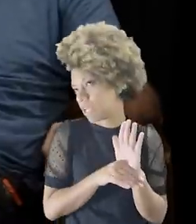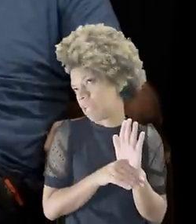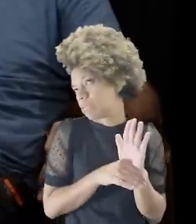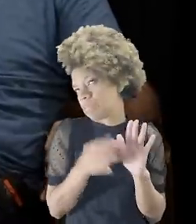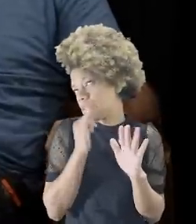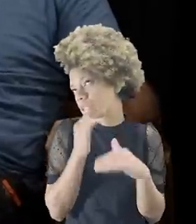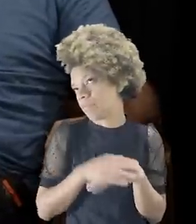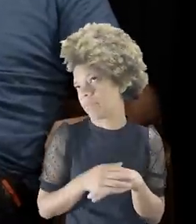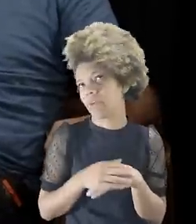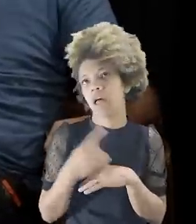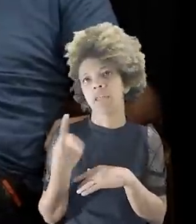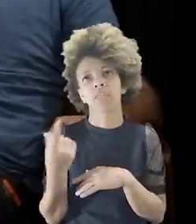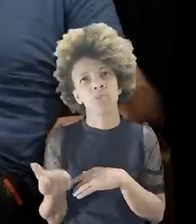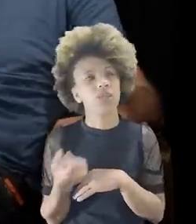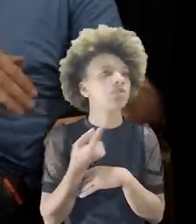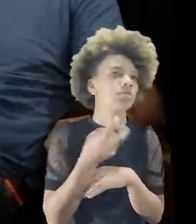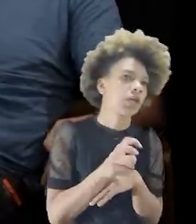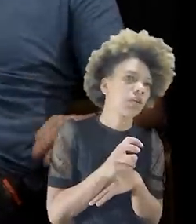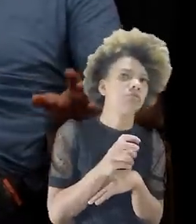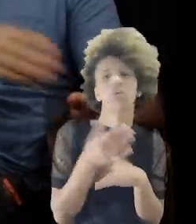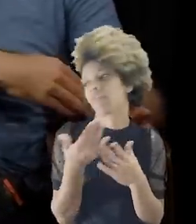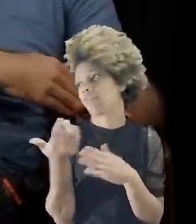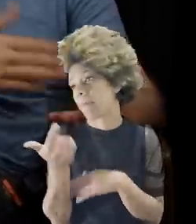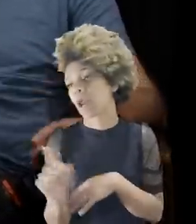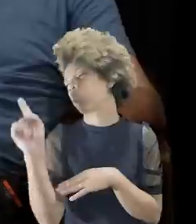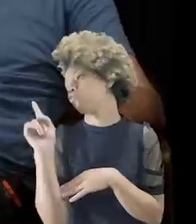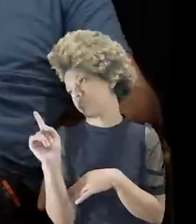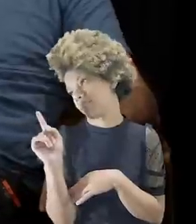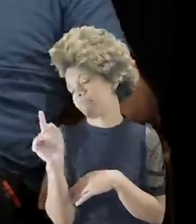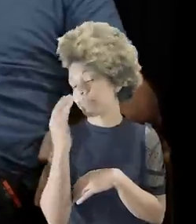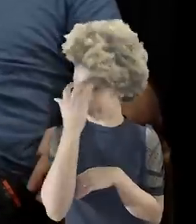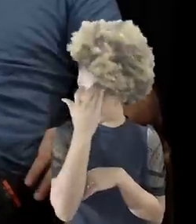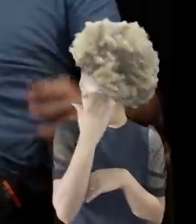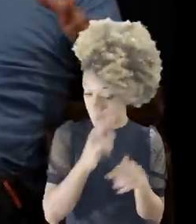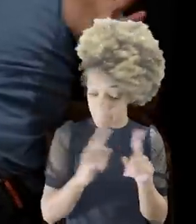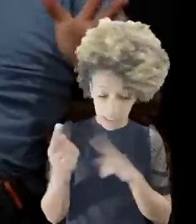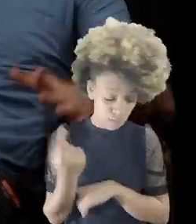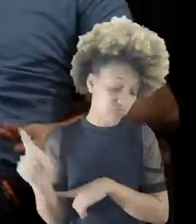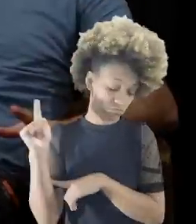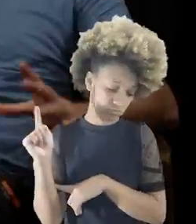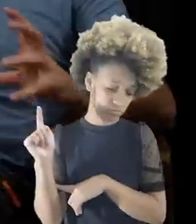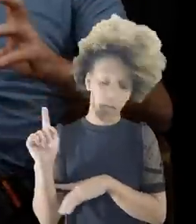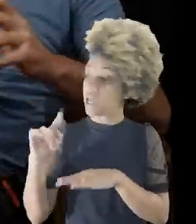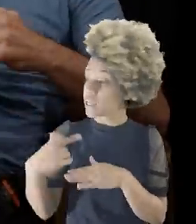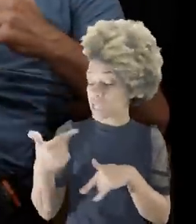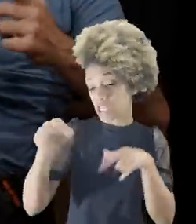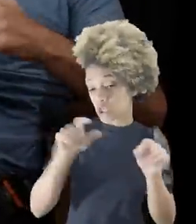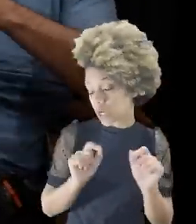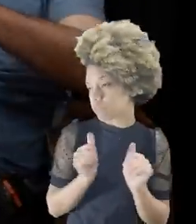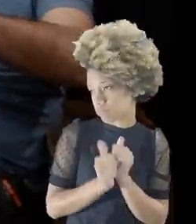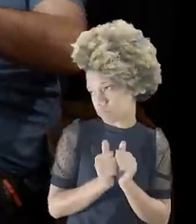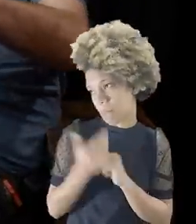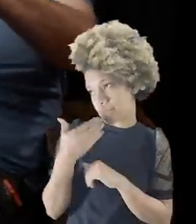décimo sexto 15 vai para a última né é o campeão é o último E aí